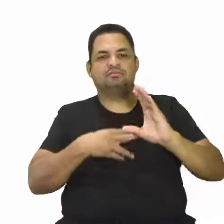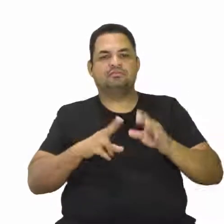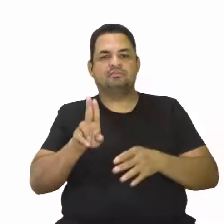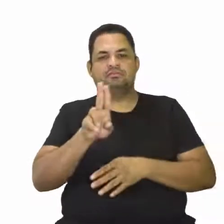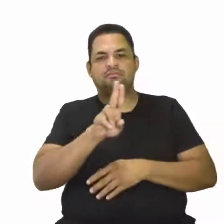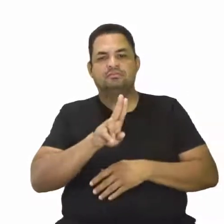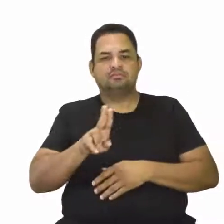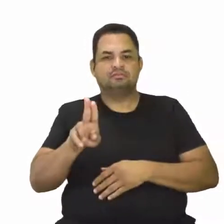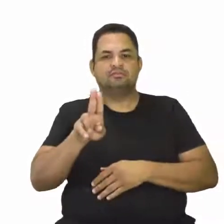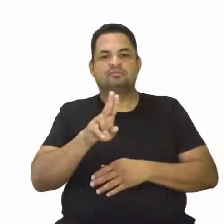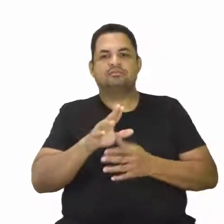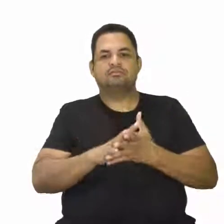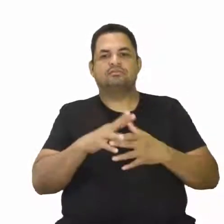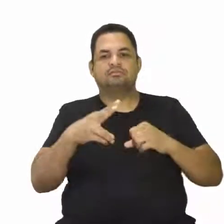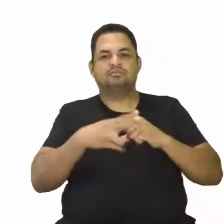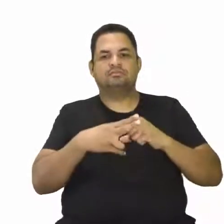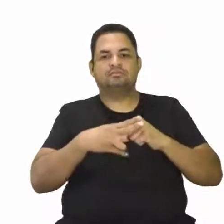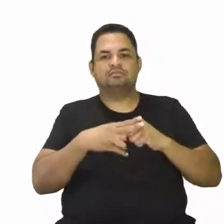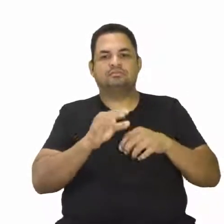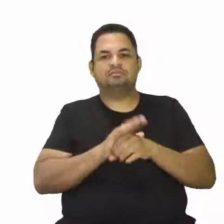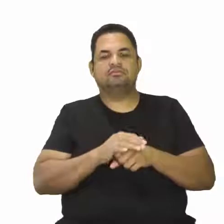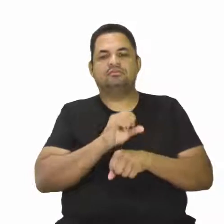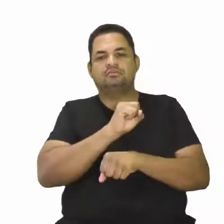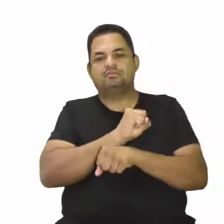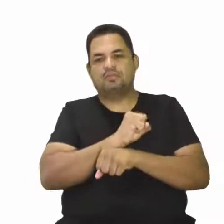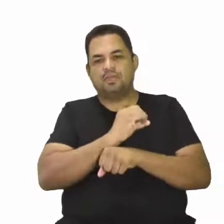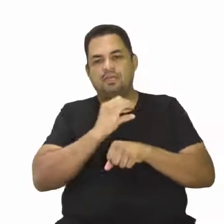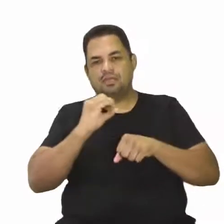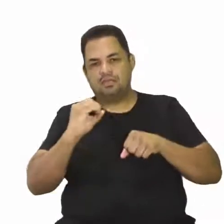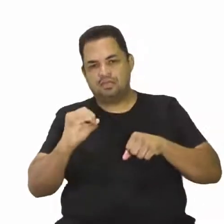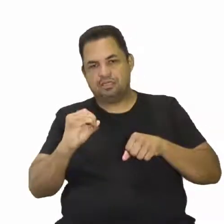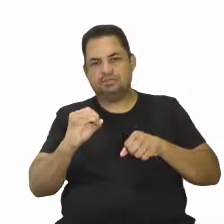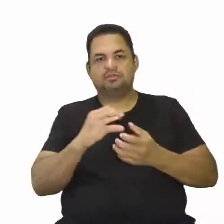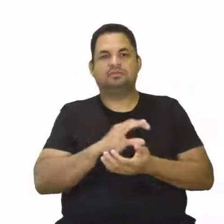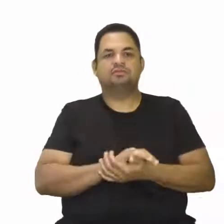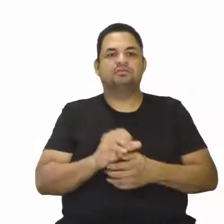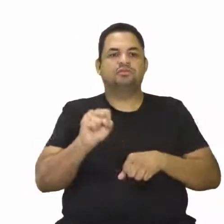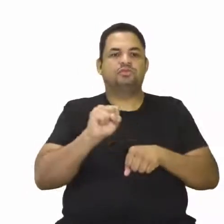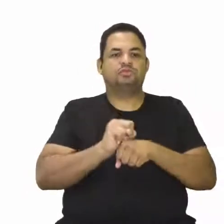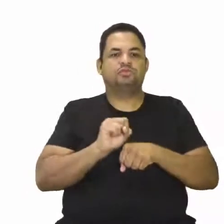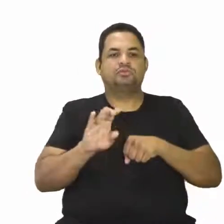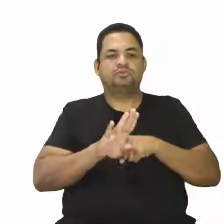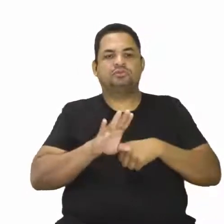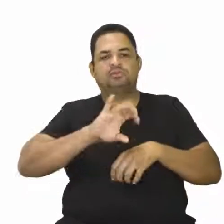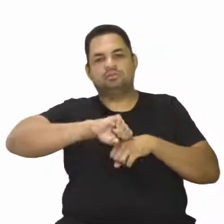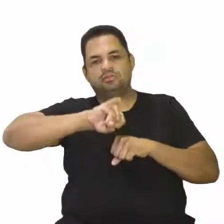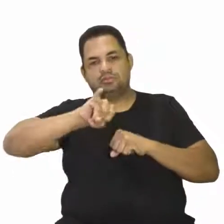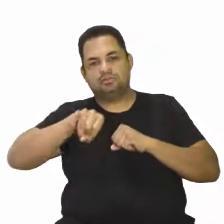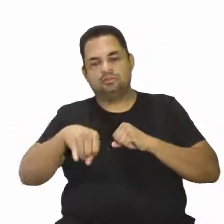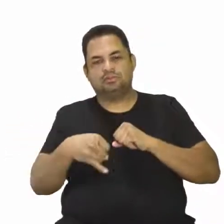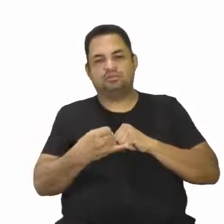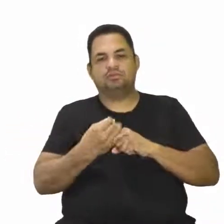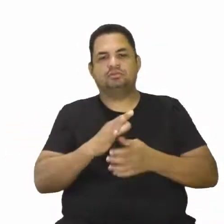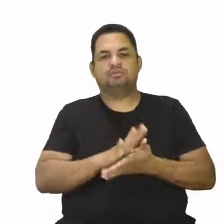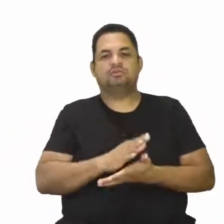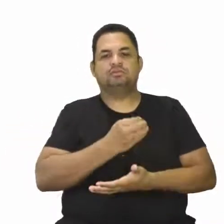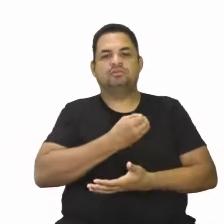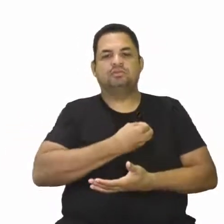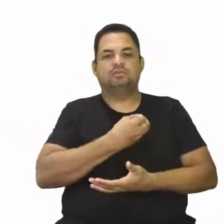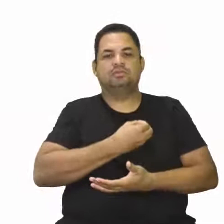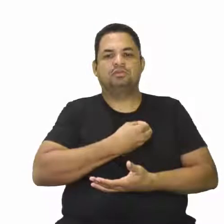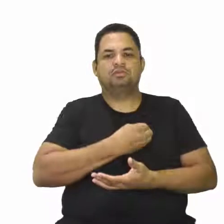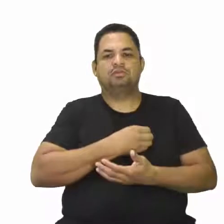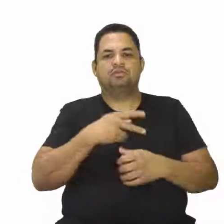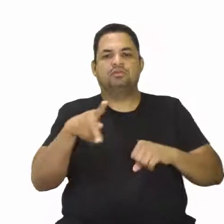função e uso de verbos, bem como de artigos, substantivos,